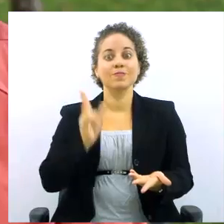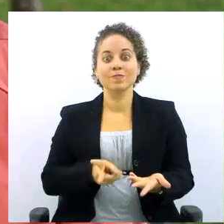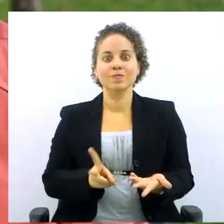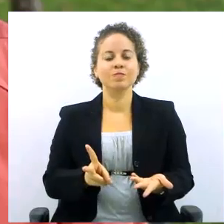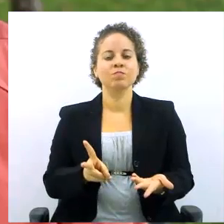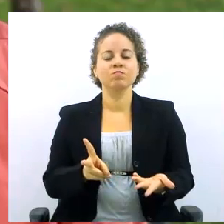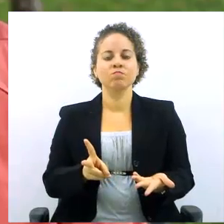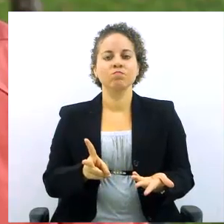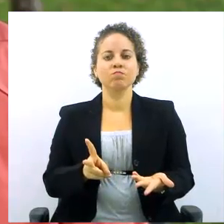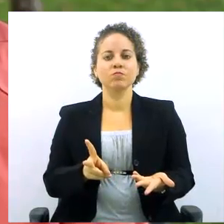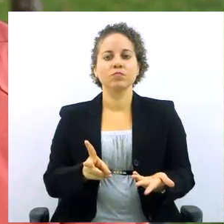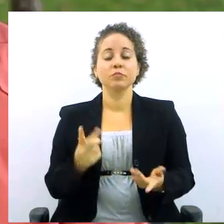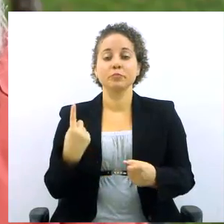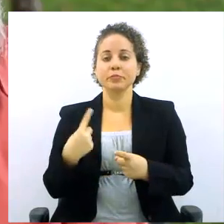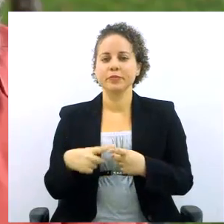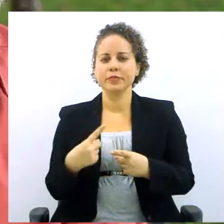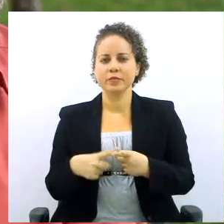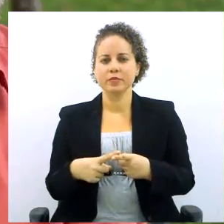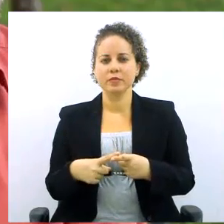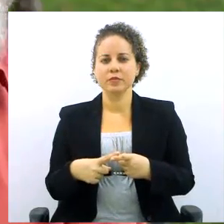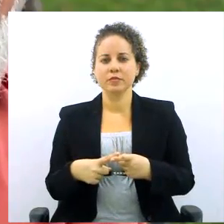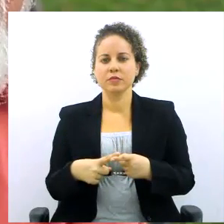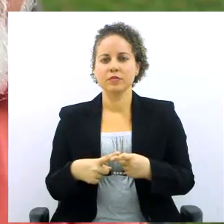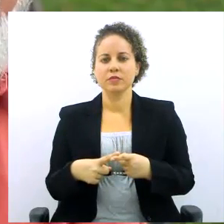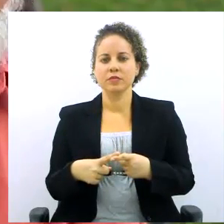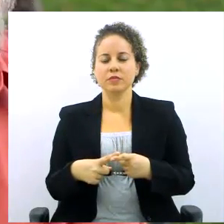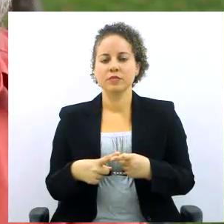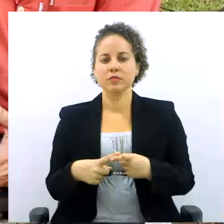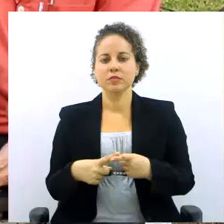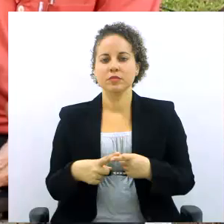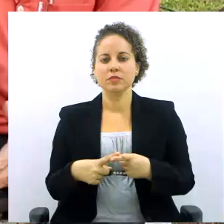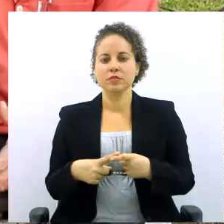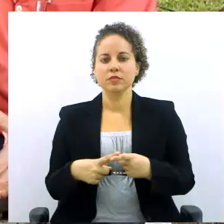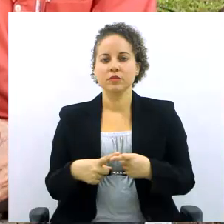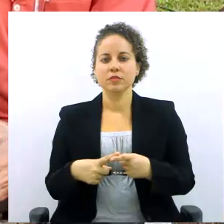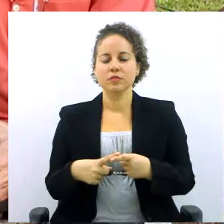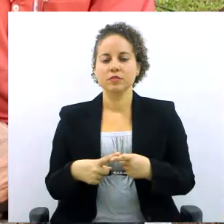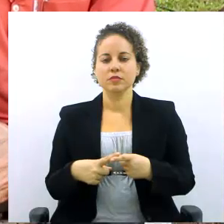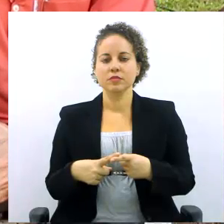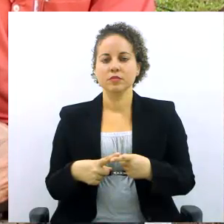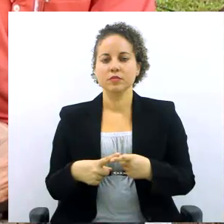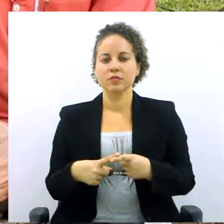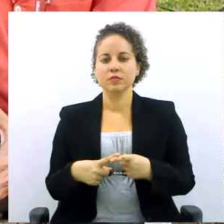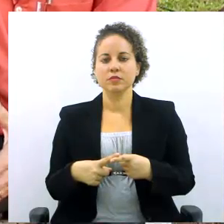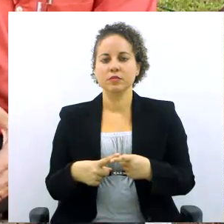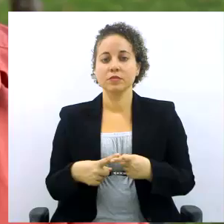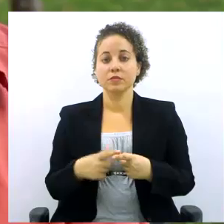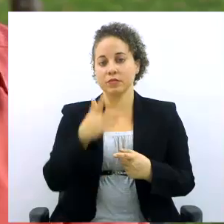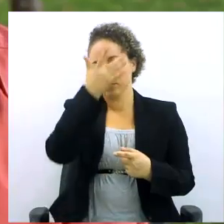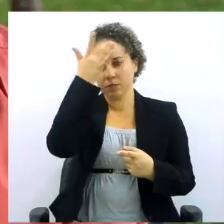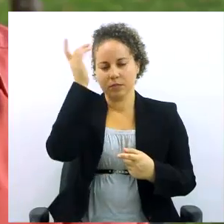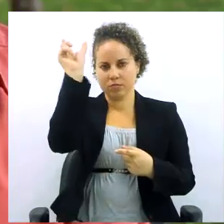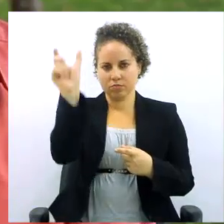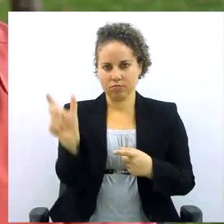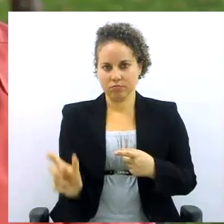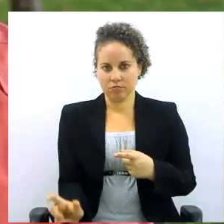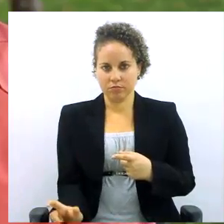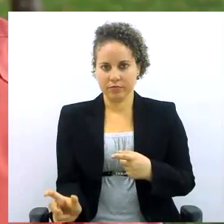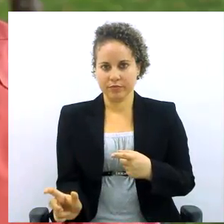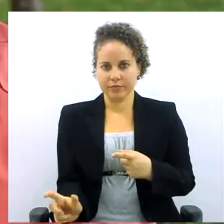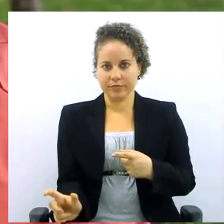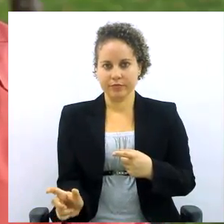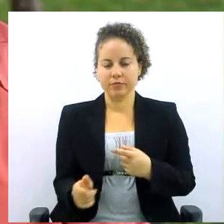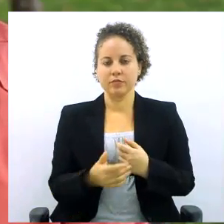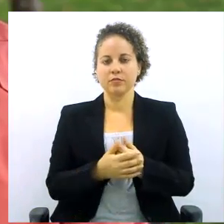né? Porque a existência do homem, né, que